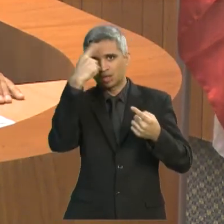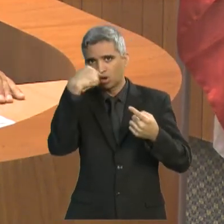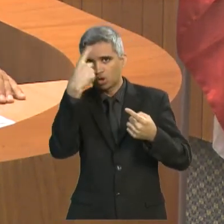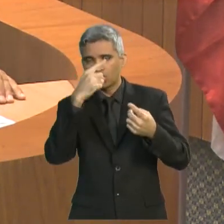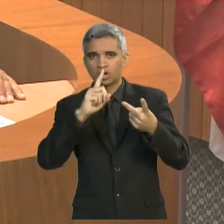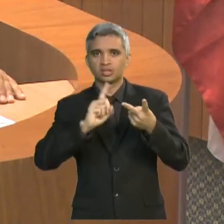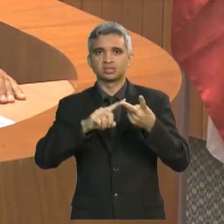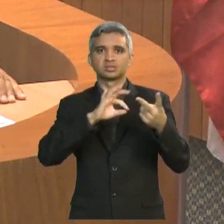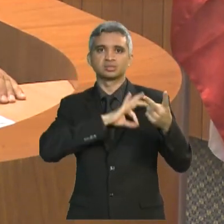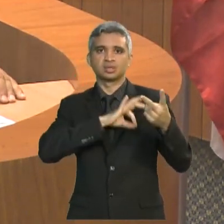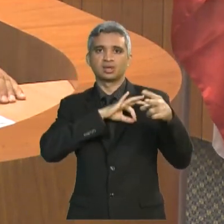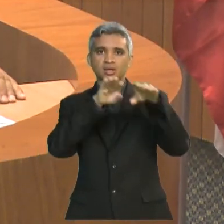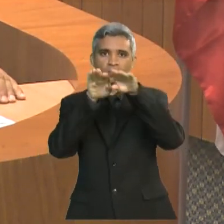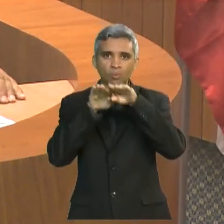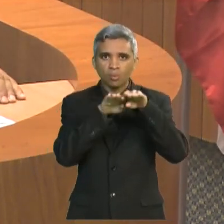no estado do Maranhão eu tinha conhecido a presidente